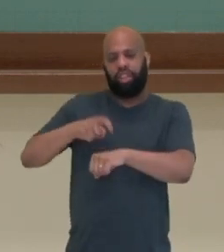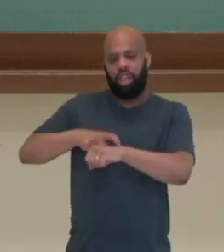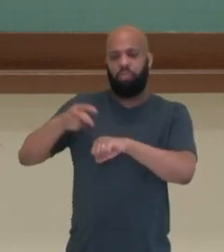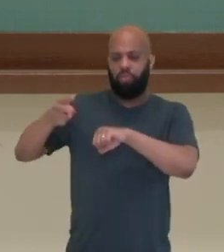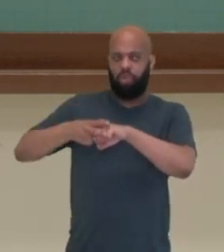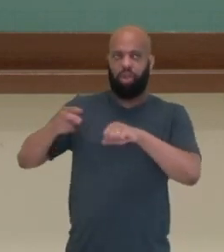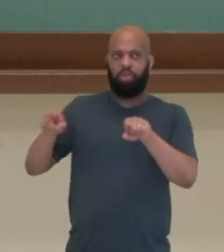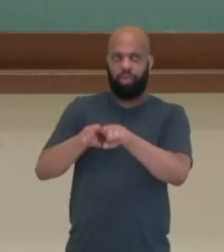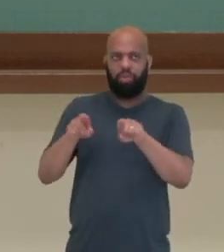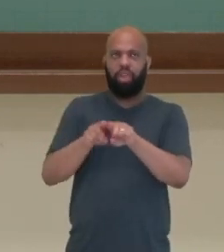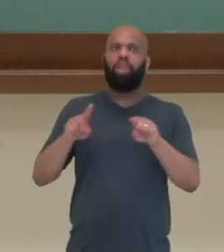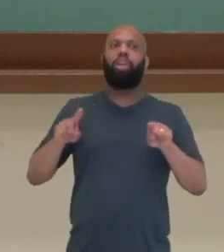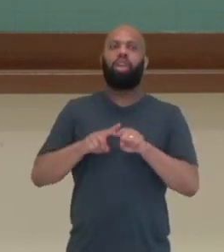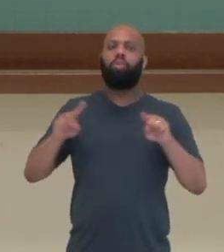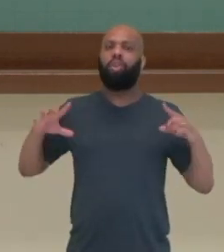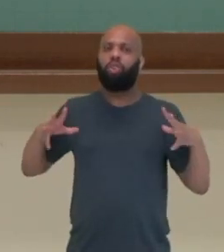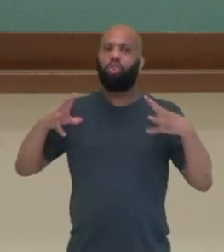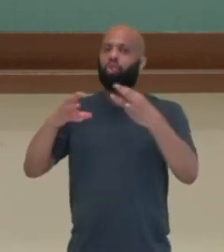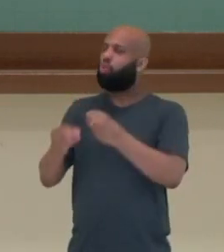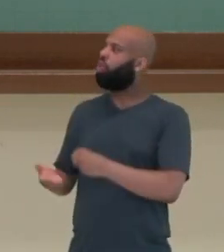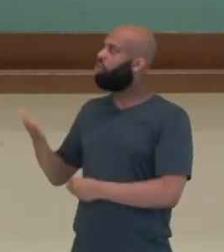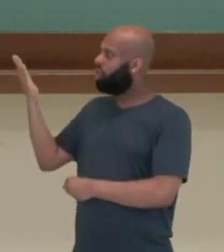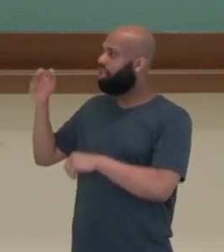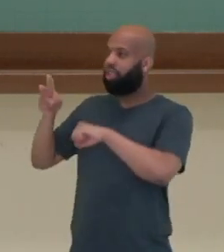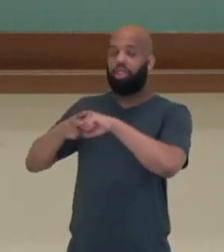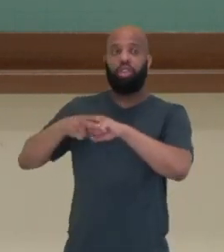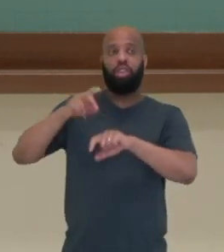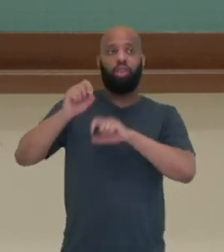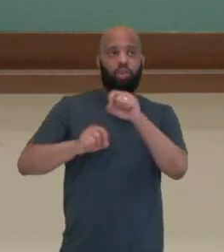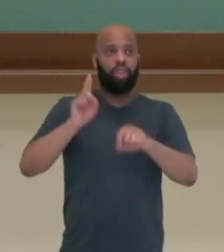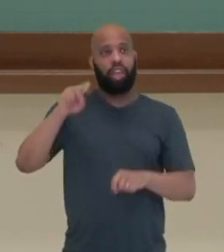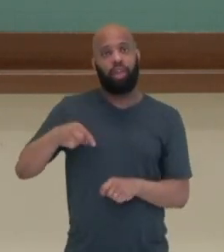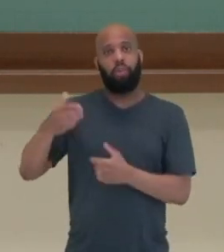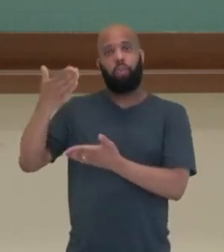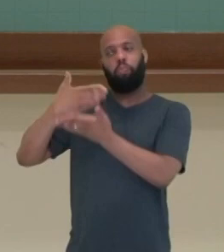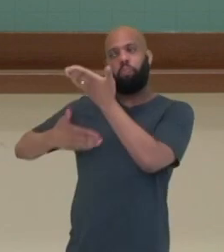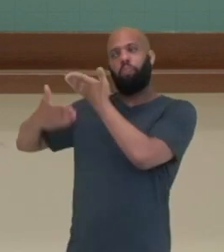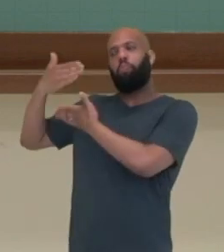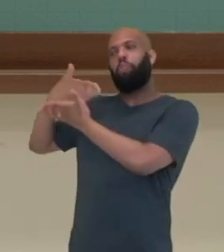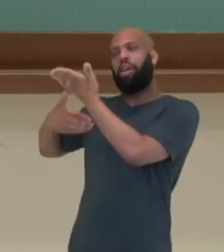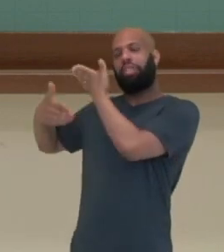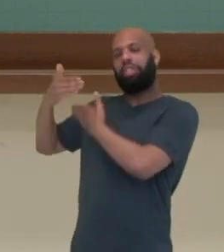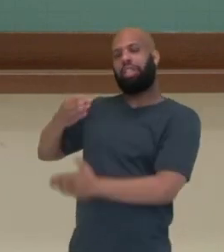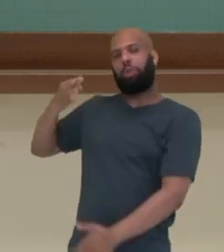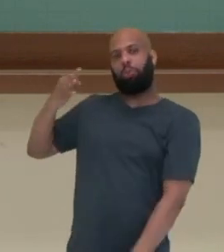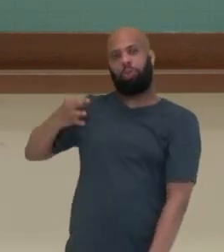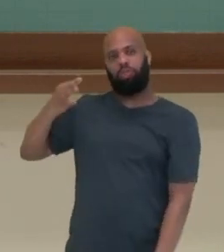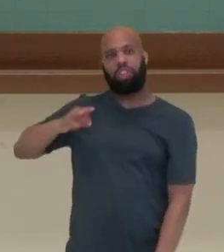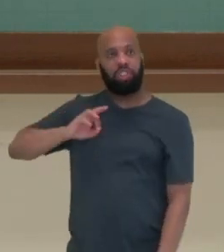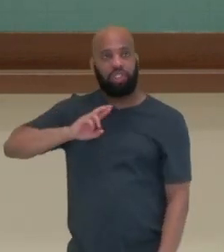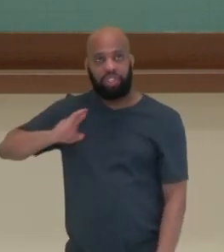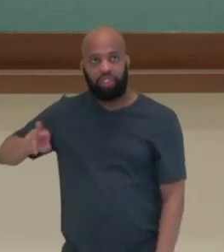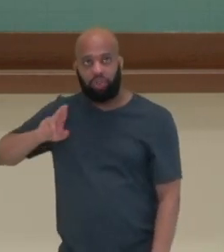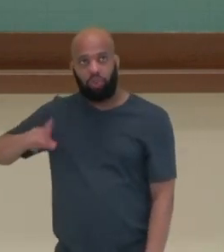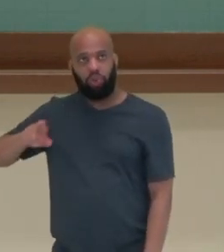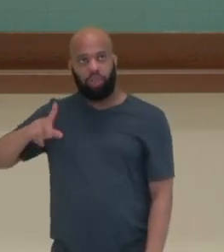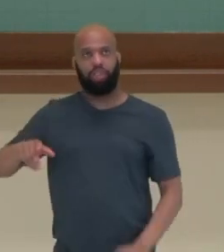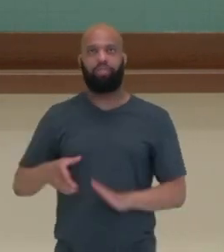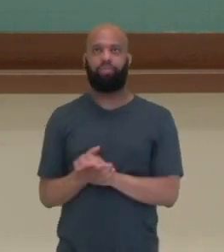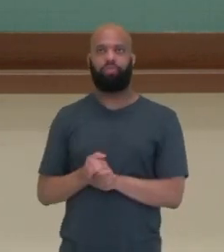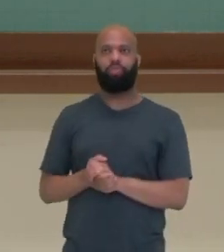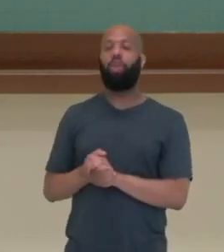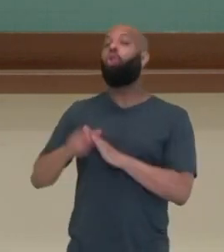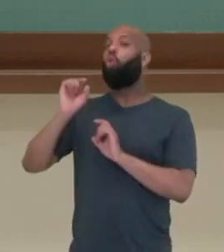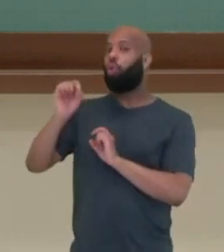verbal. Basicamente, todos, ó, estão o quê? No pretérito imperfeito. Então, você pode gabaritar aí, ó,